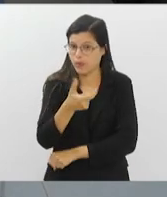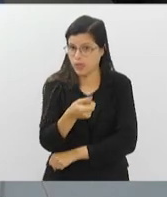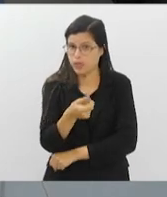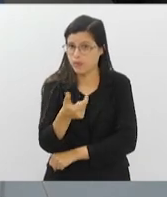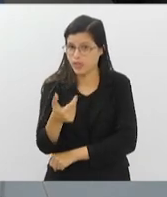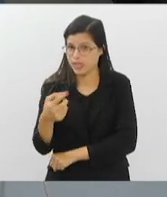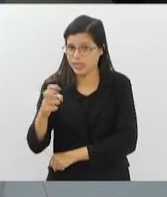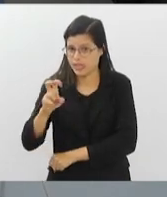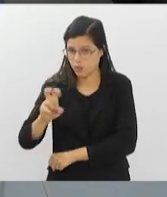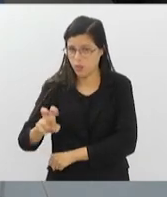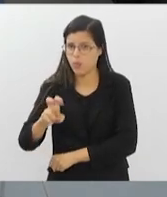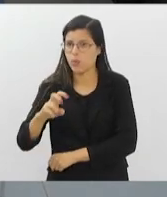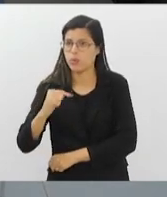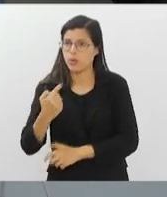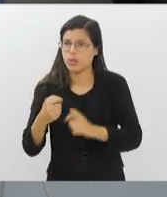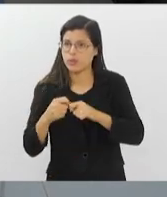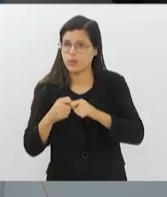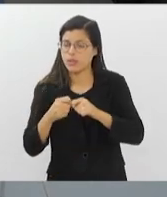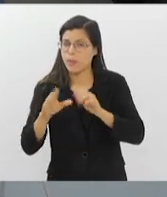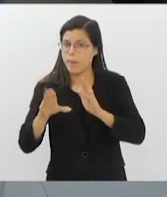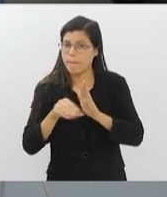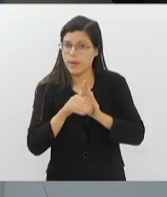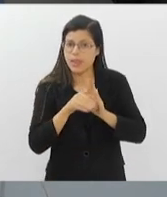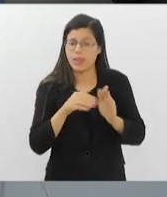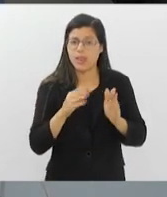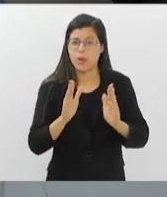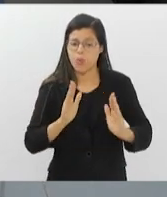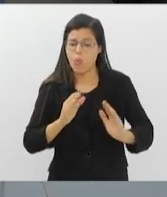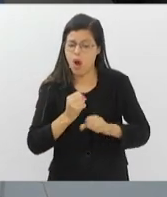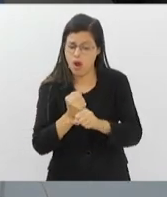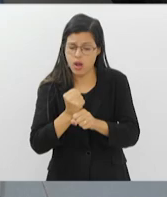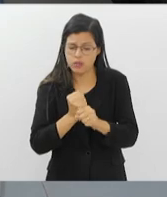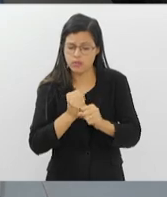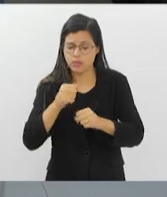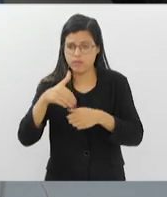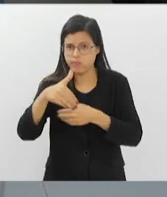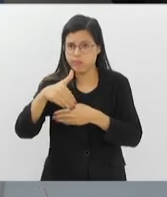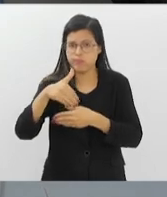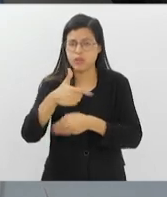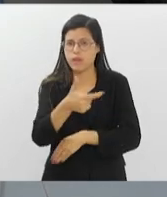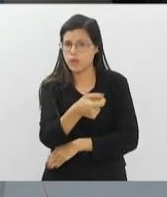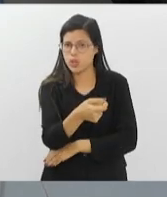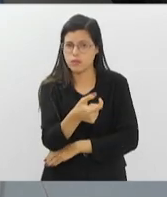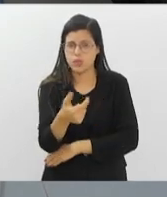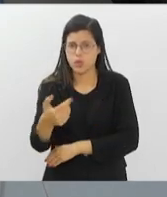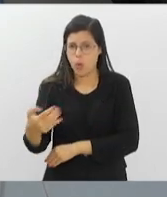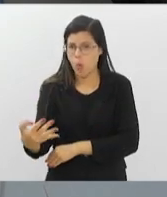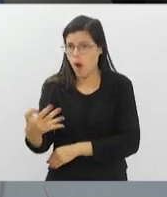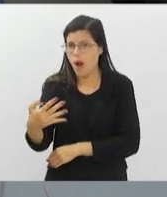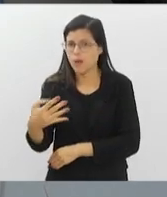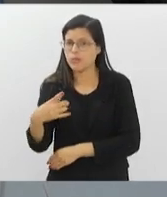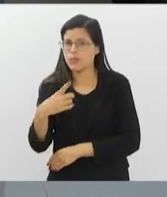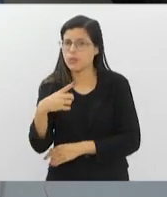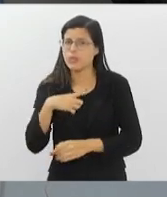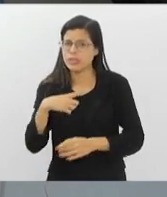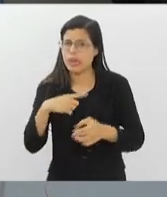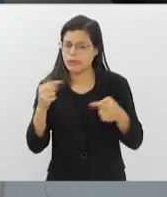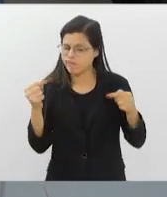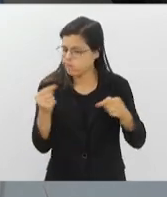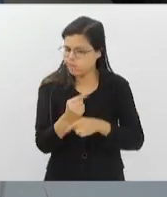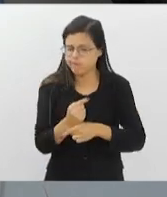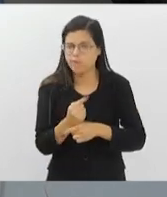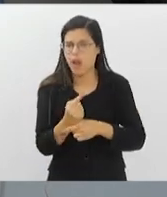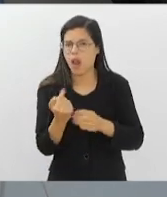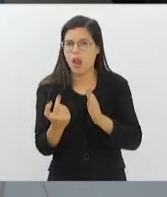emendas com o orçamento 24 em vigor. Então, essas contradições entre